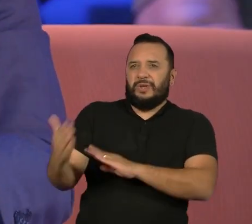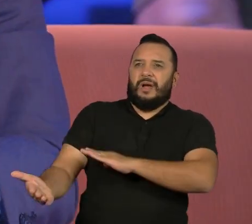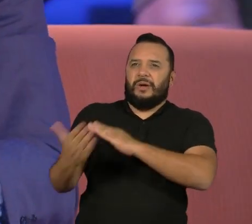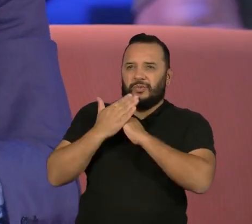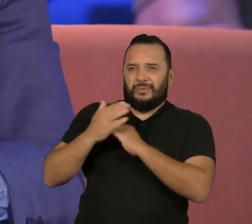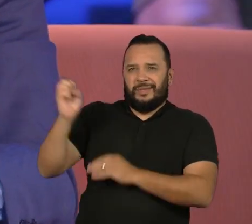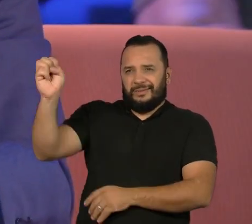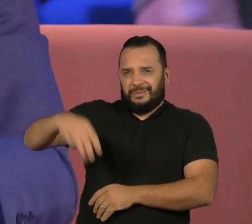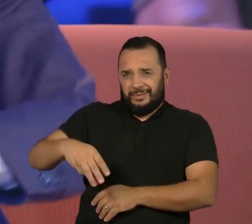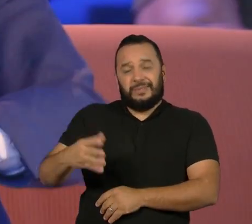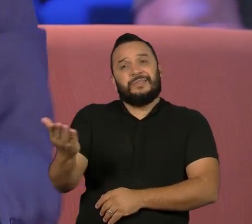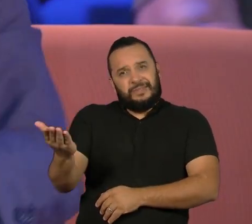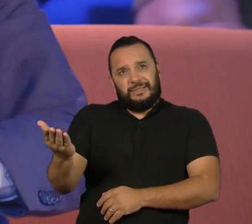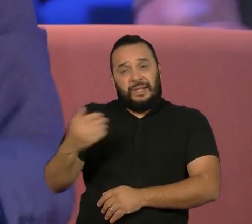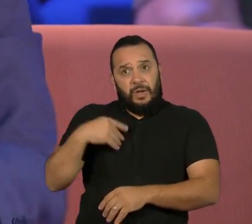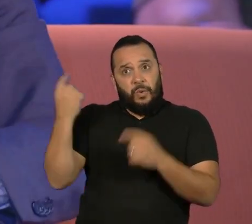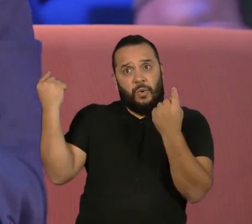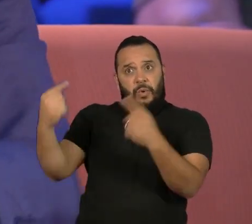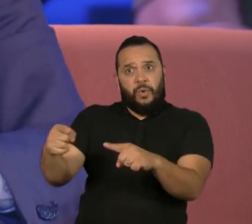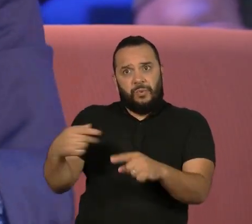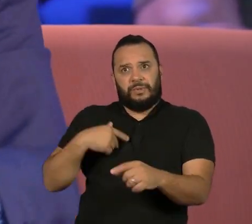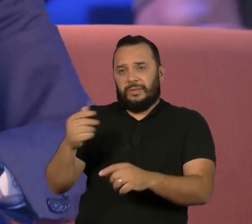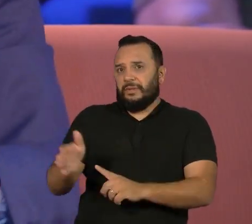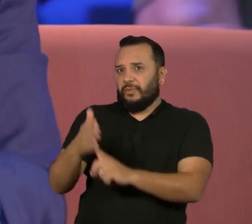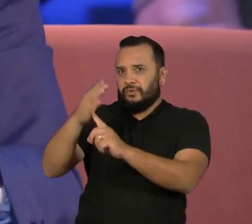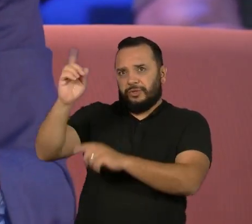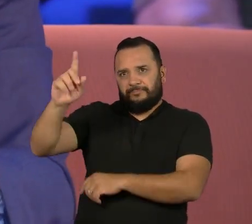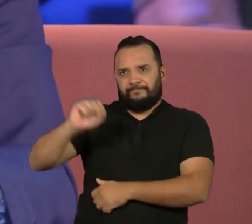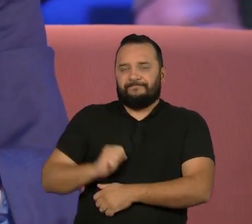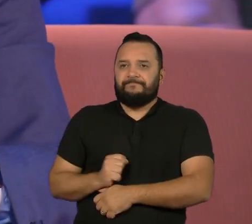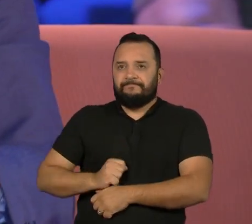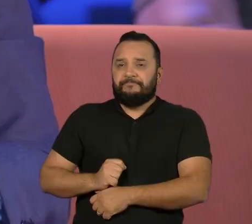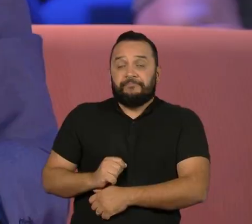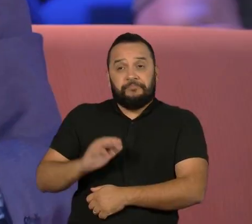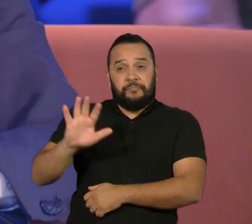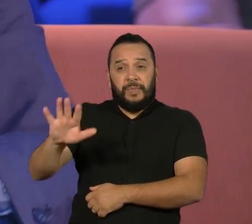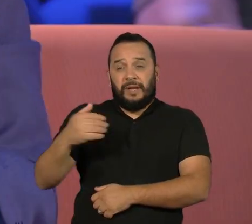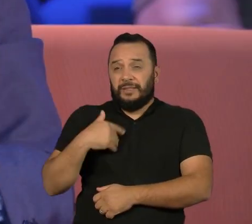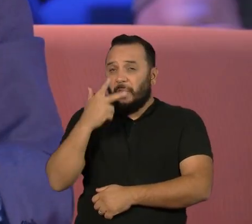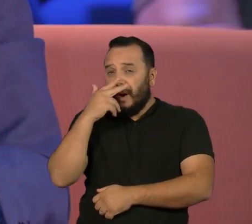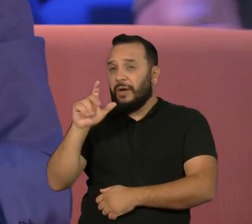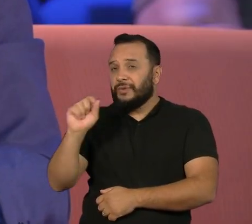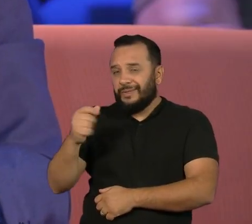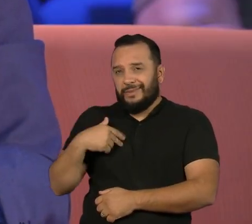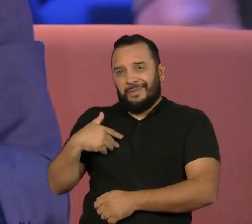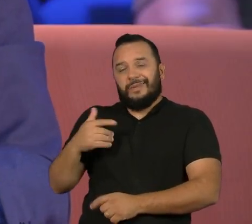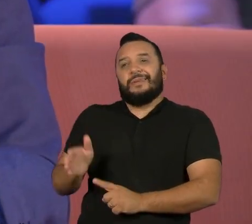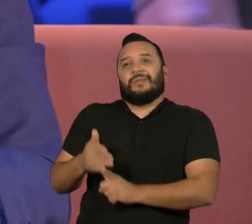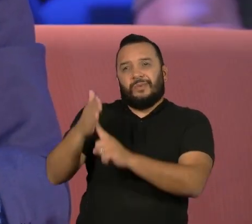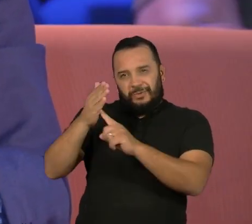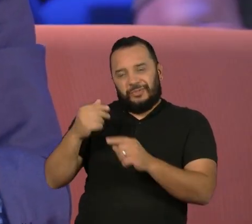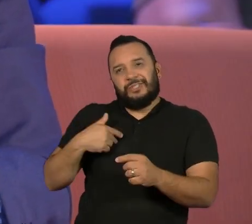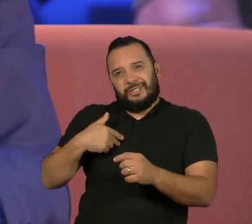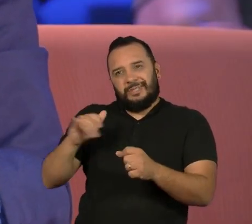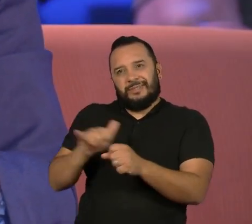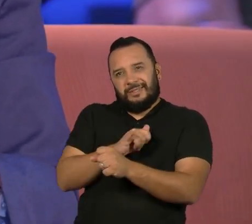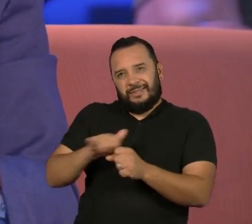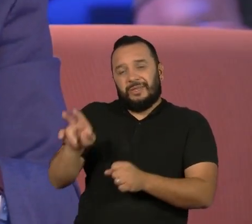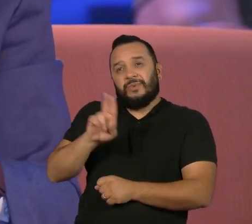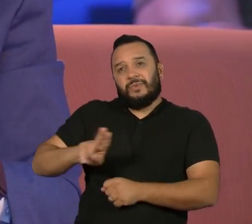ajudar. Importante deixar claro, eu não sou contra o uso da tecnologia na educação. Agora, eu acho que a tecnologia ela tem que ser usada de